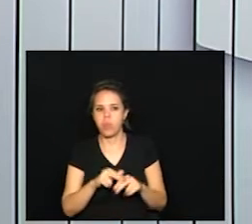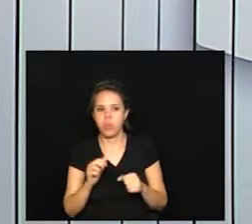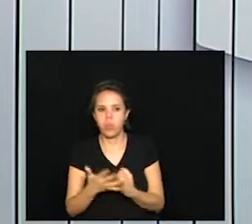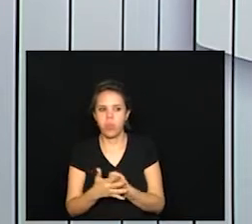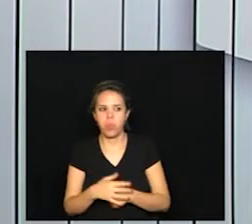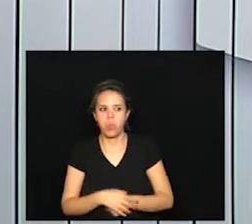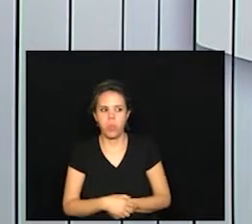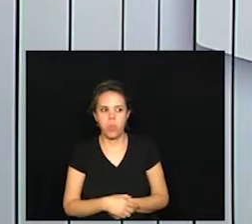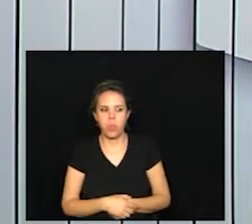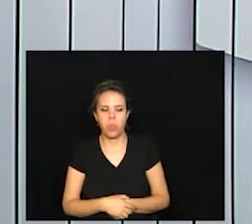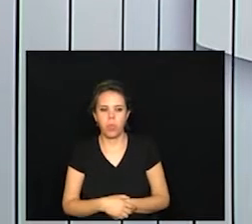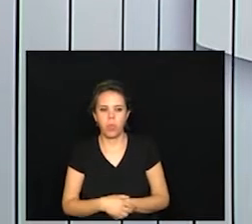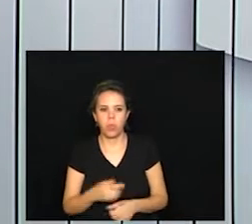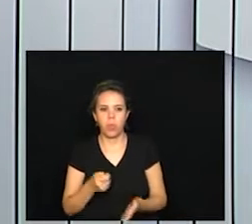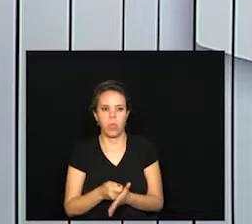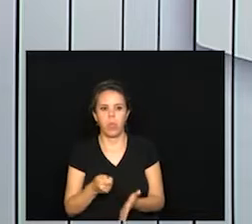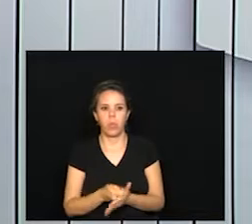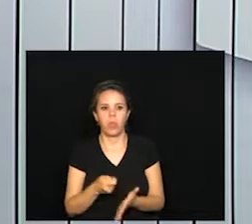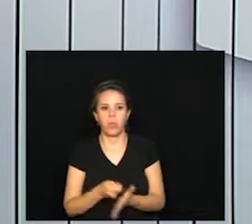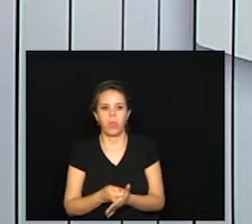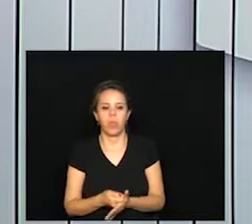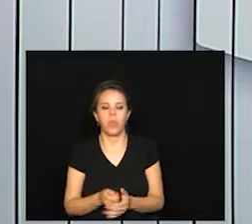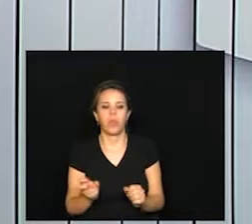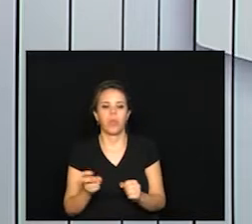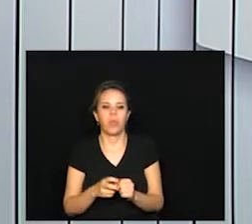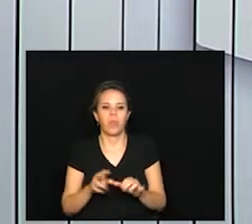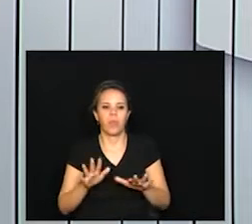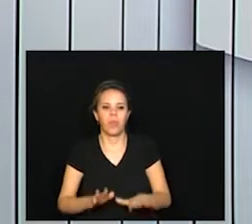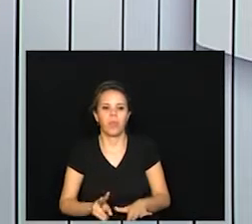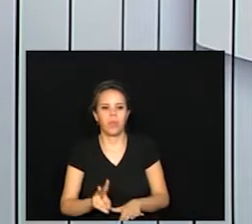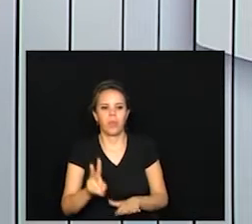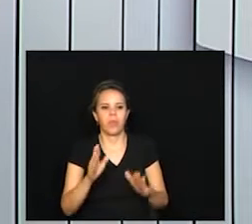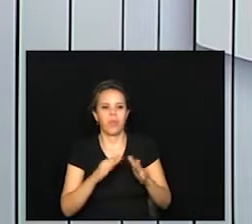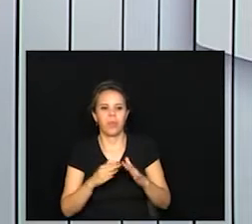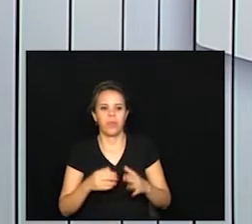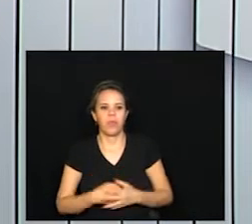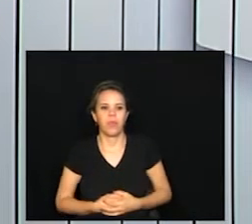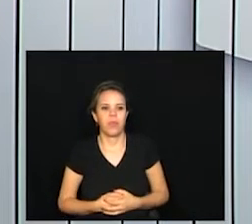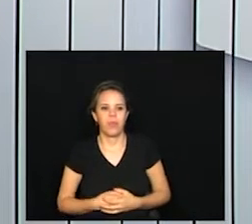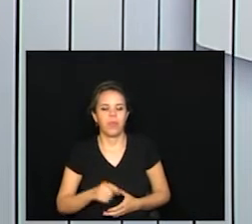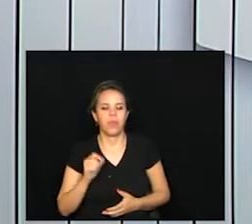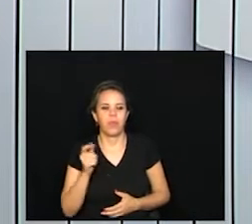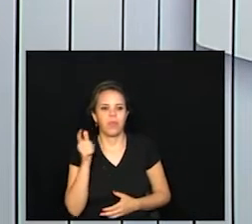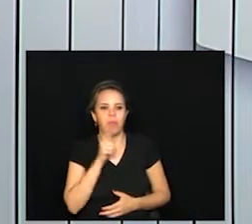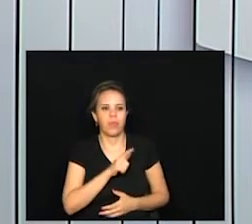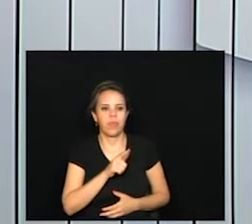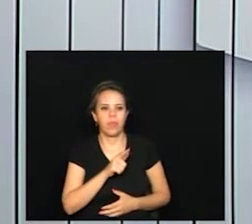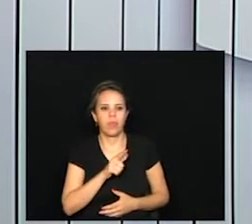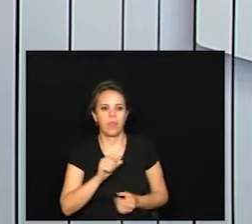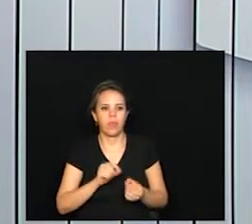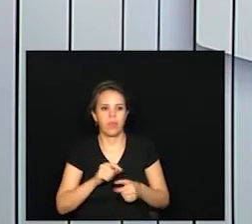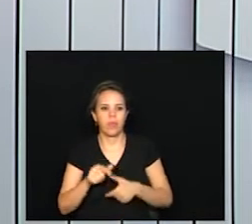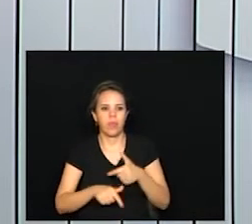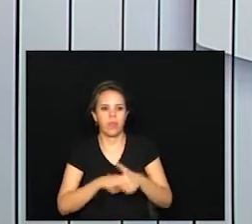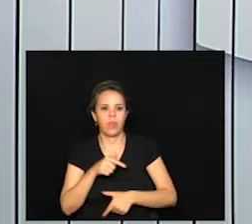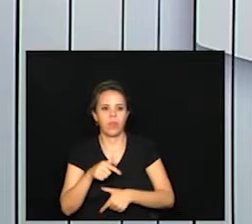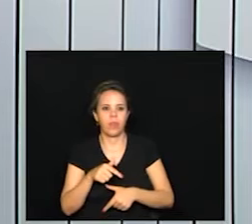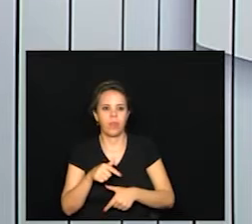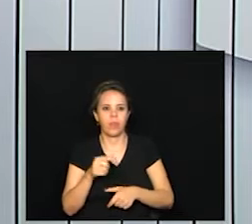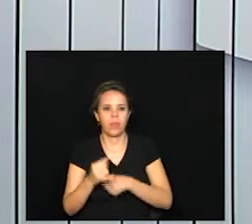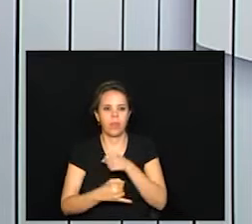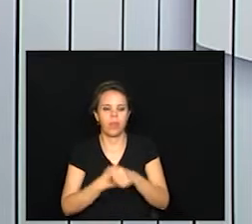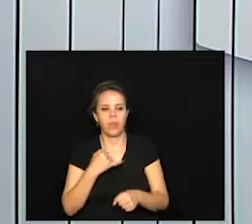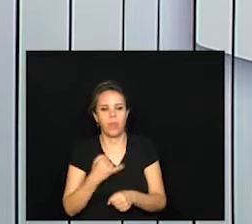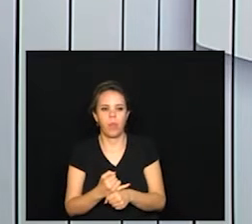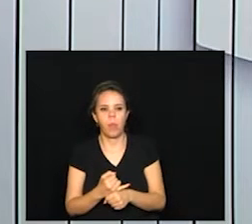da pandemia em que nós somos obrigados pelo vírus a permanecer em casa, Quem conseguiu, realizou o trabalho lá de forma